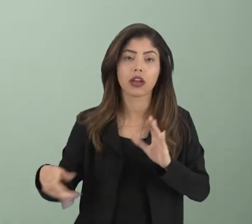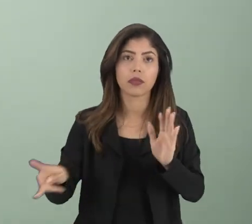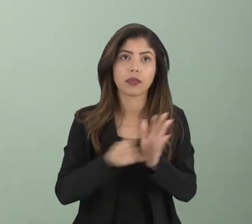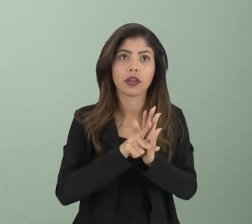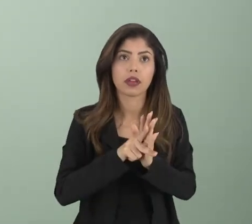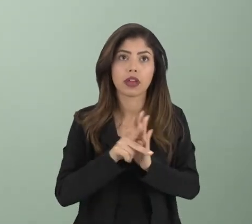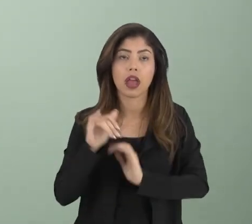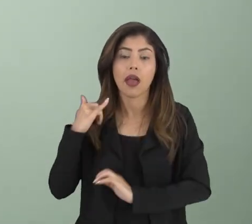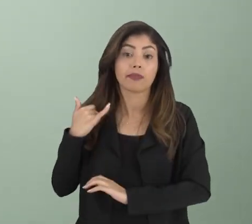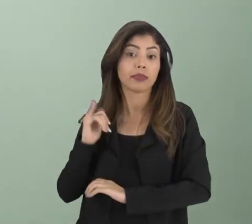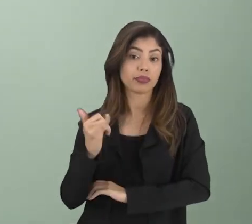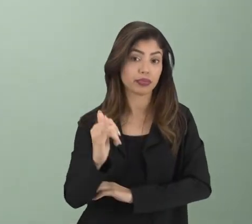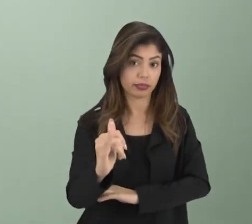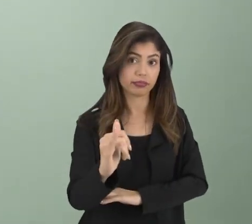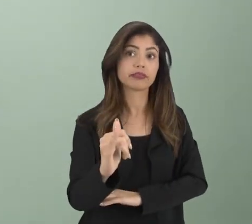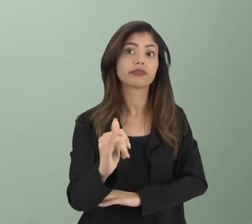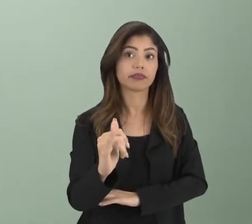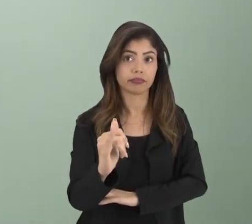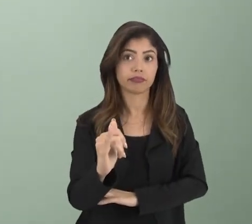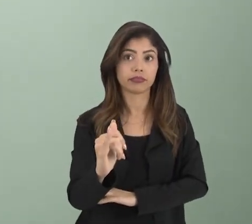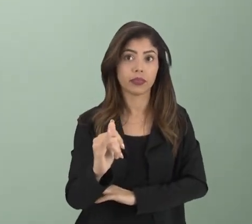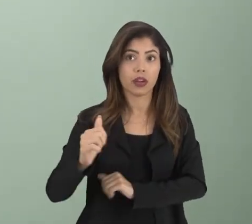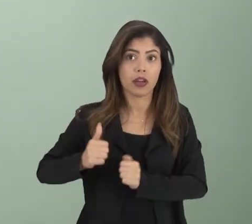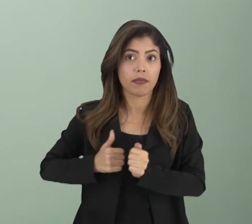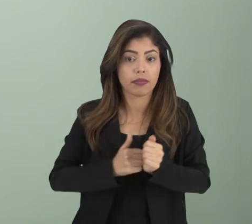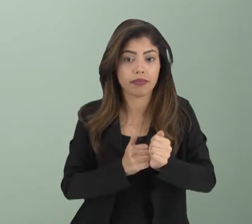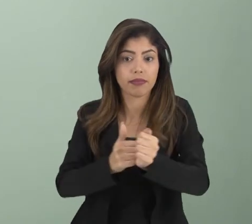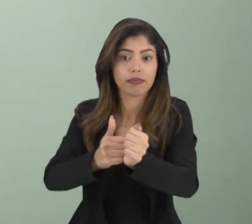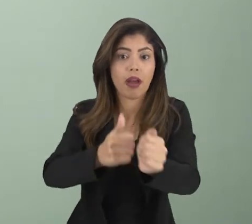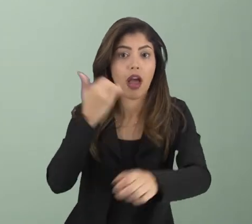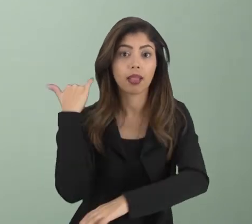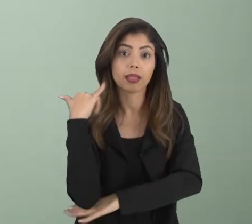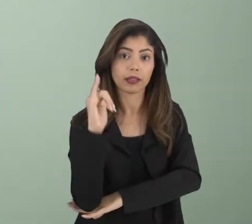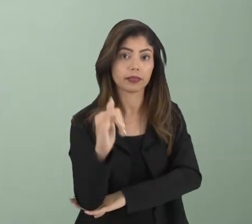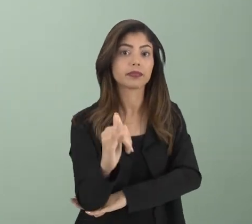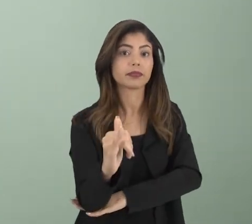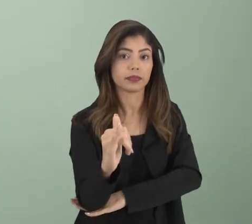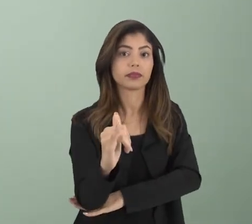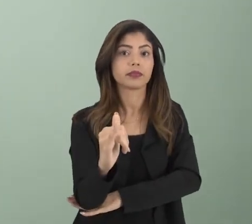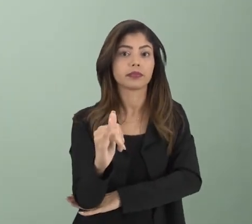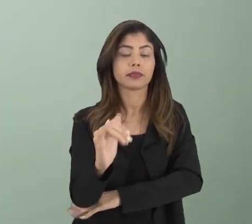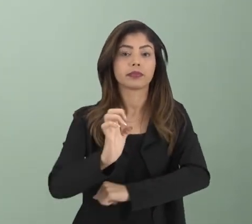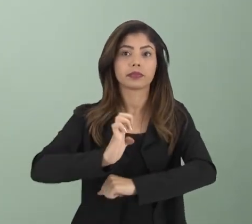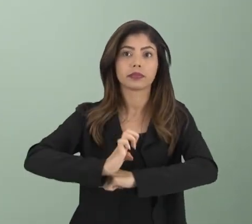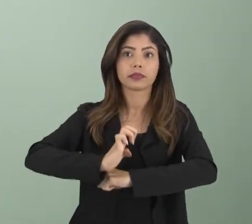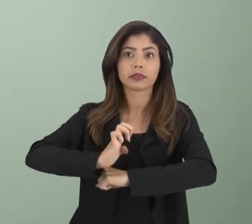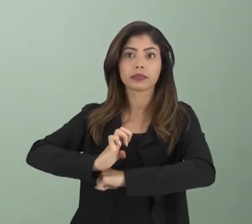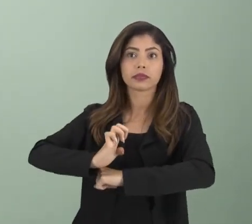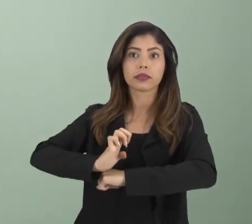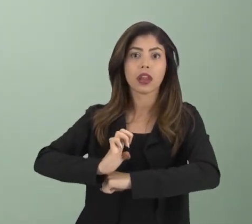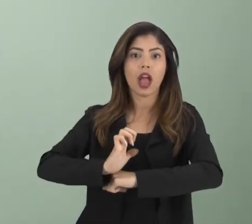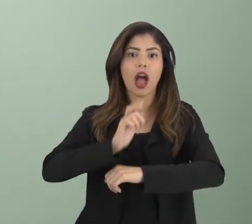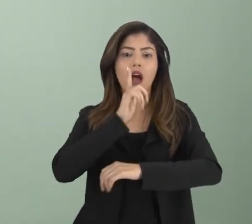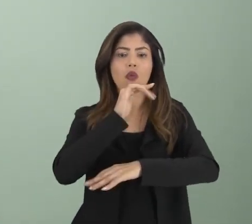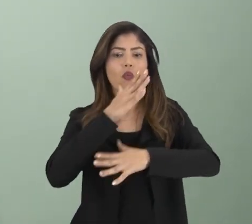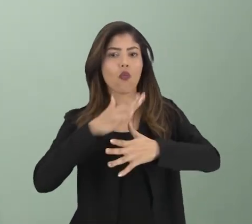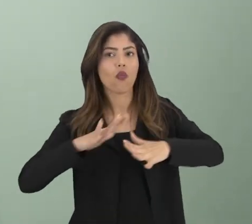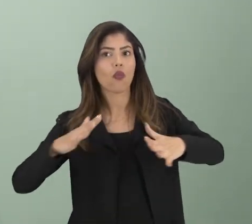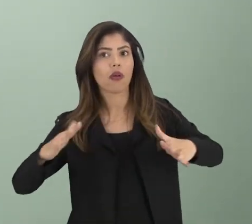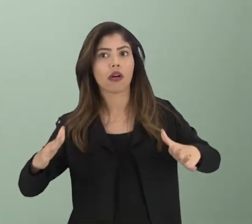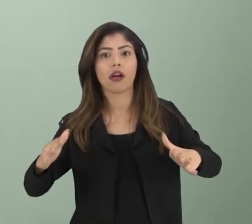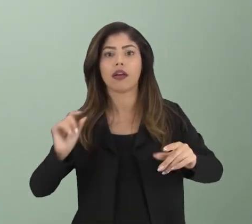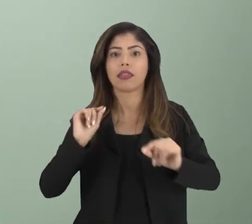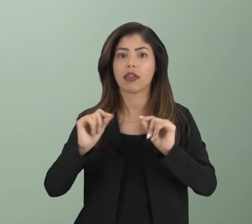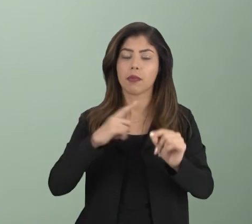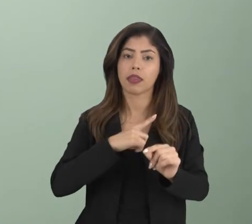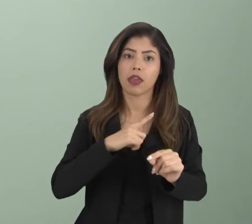composto iônico, ele é um excelente condutor em corrente, ele é um excelente condutor de corrente elétrica no